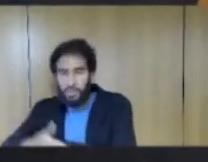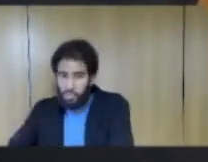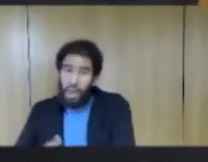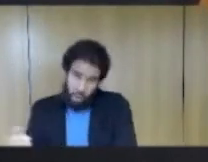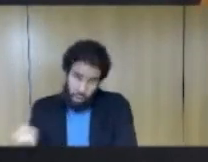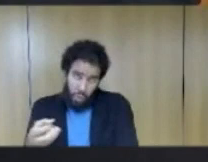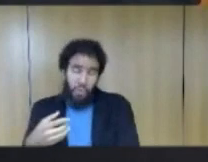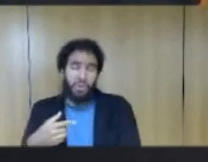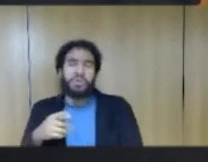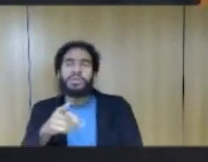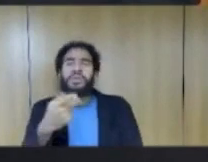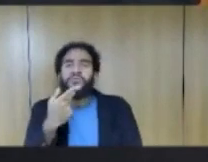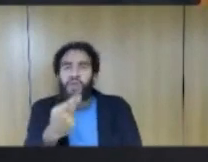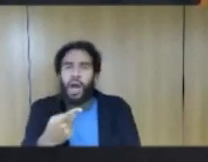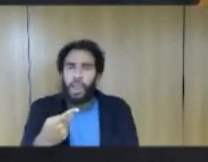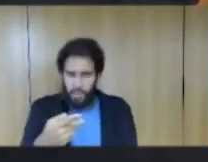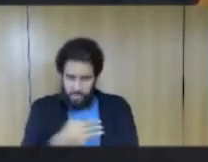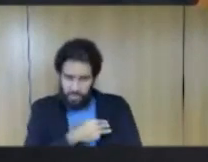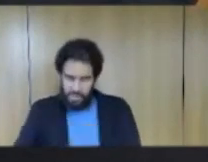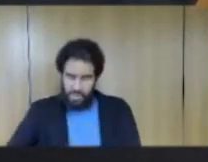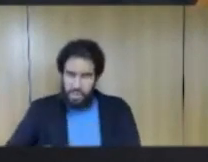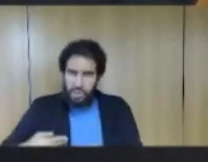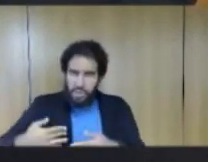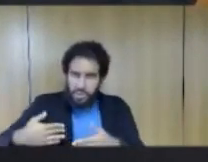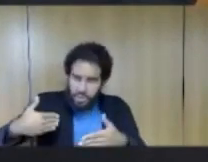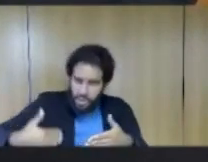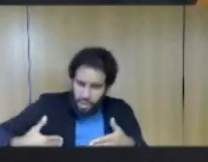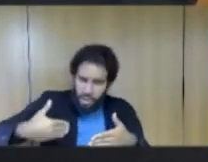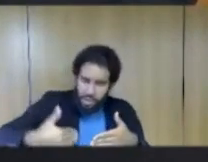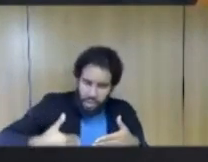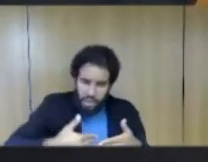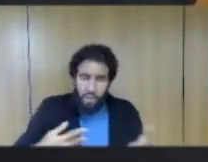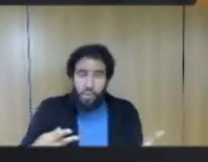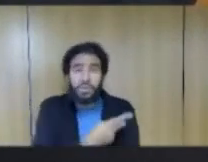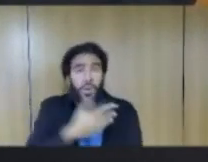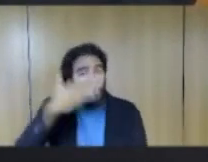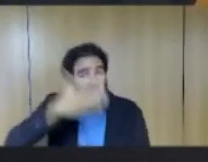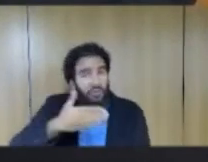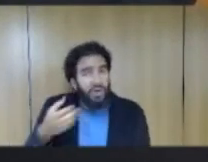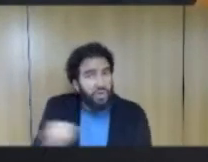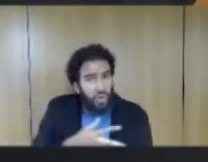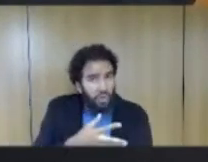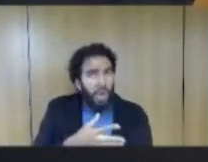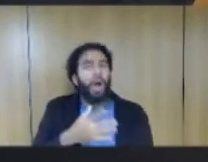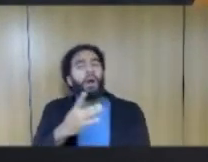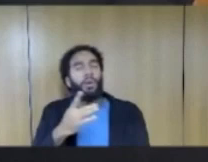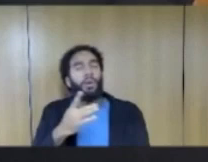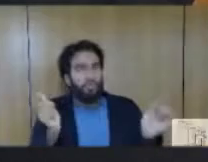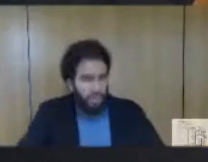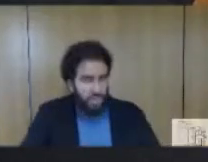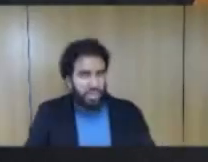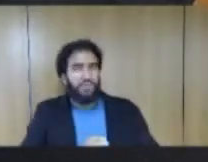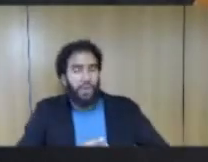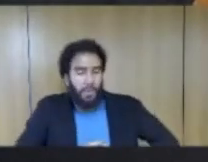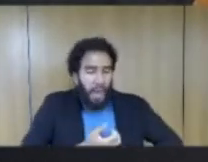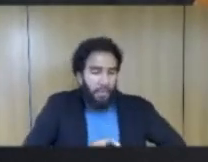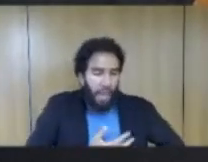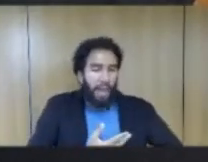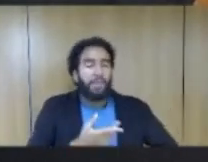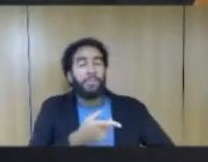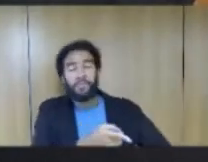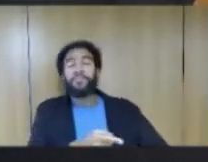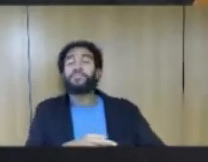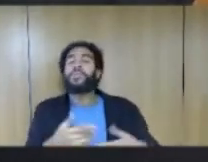que na linha do tempo a investigação chegou a novas provas que levou a delação e não que a delação está levando novas provas